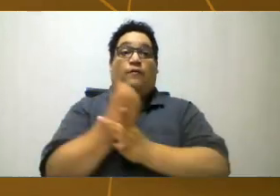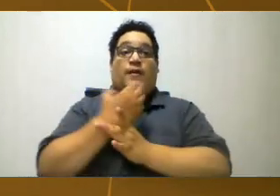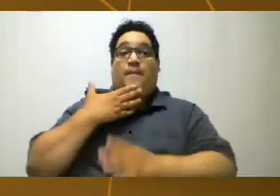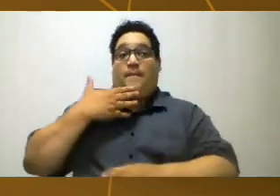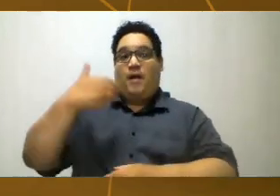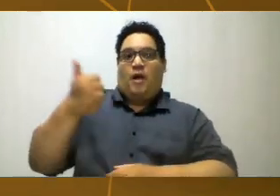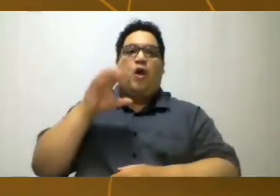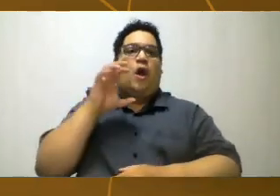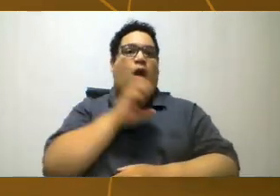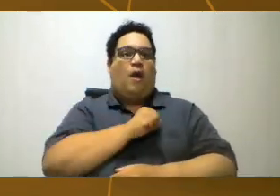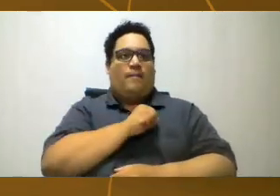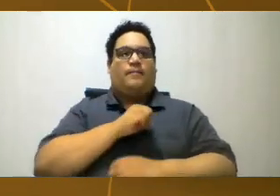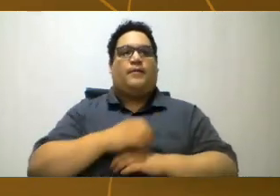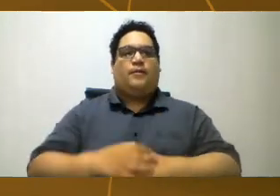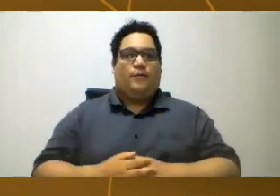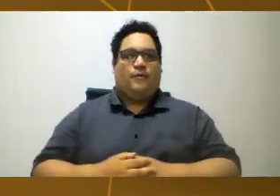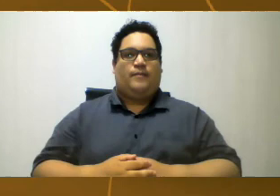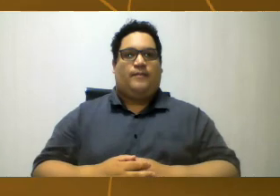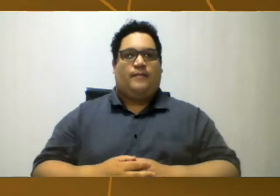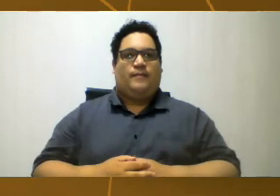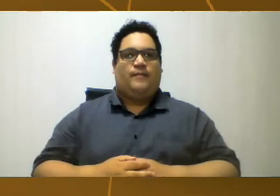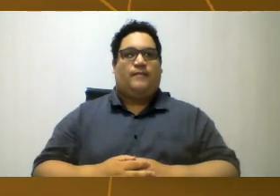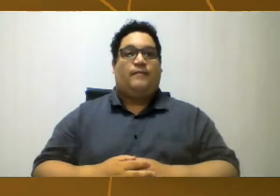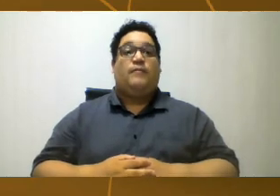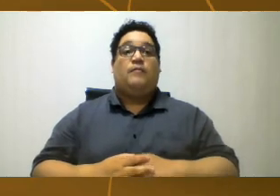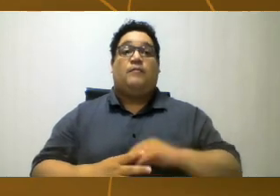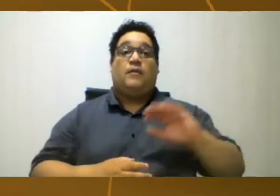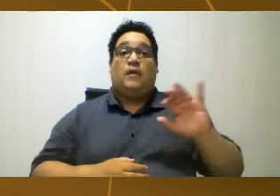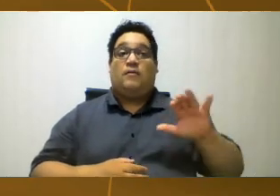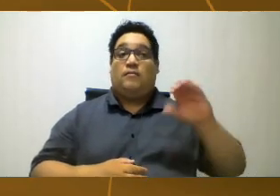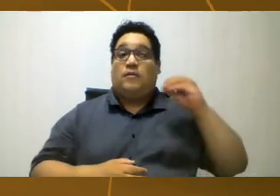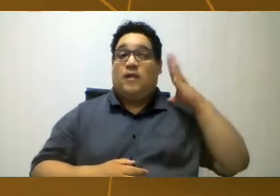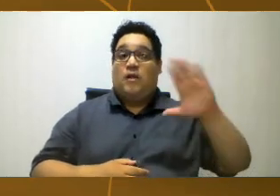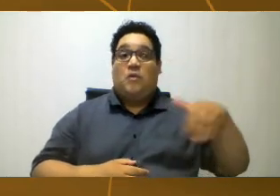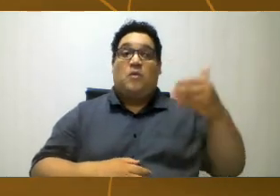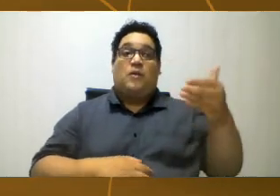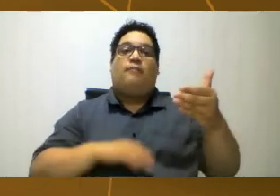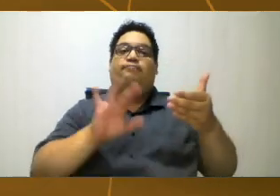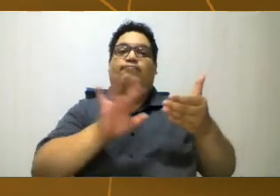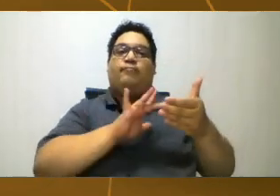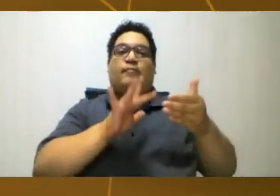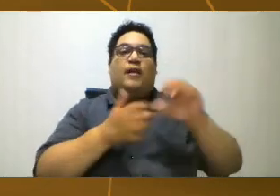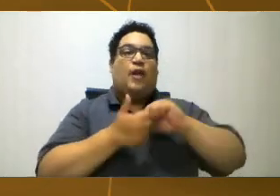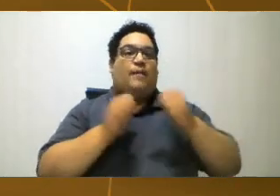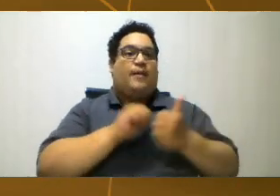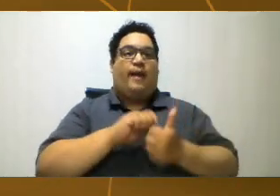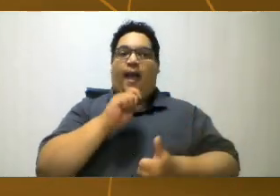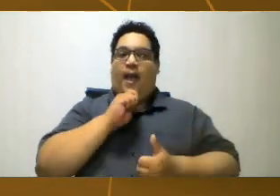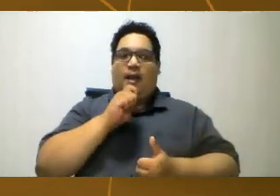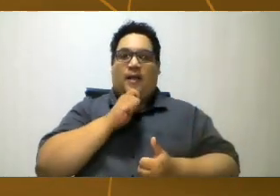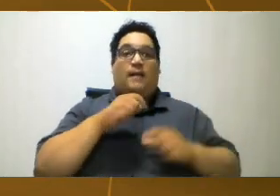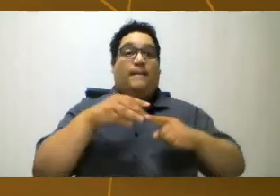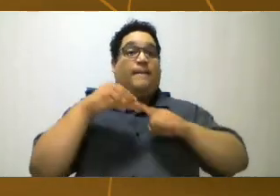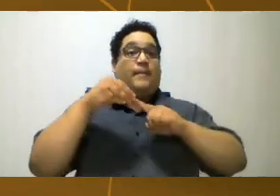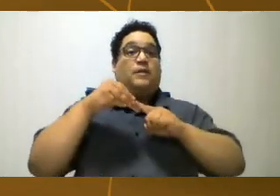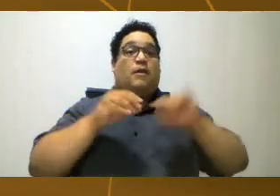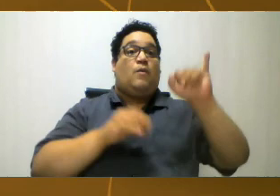rápido. A rede de celular da gente não é tão adequada ainda, né, para passar somente imagem, quando é o